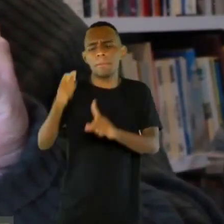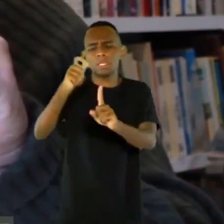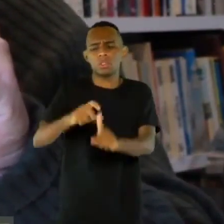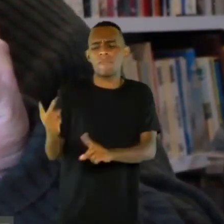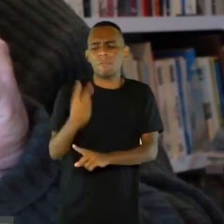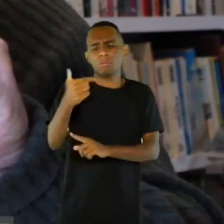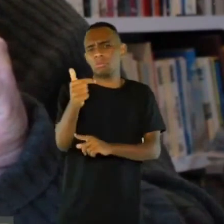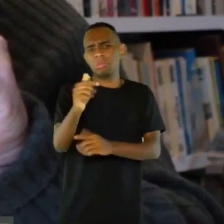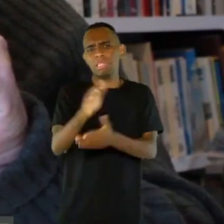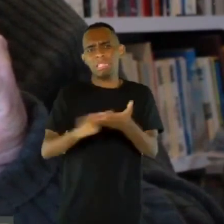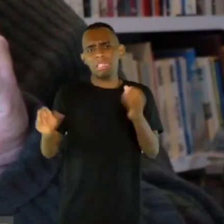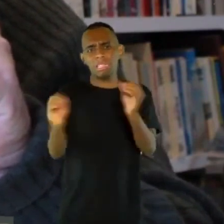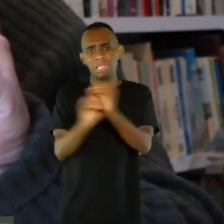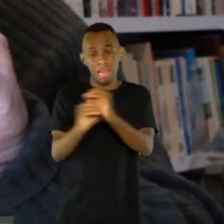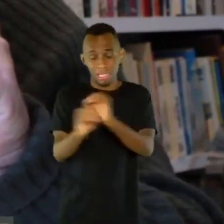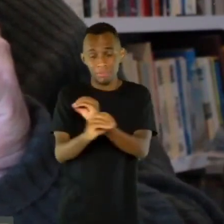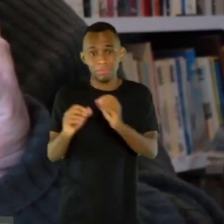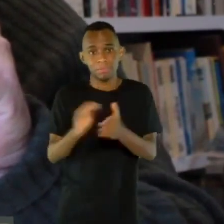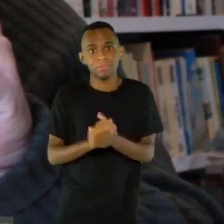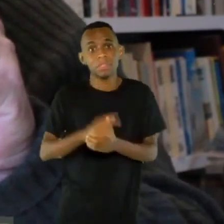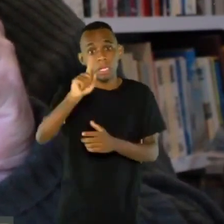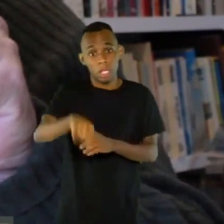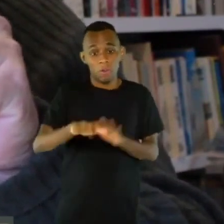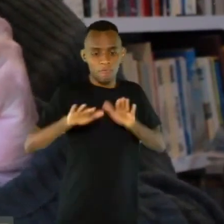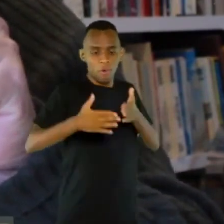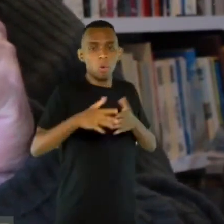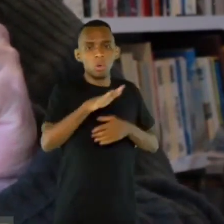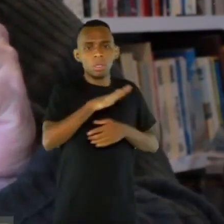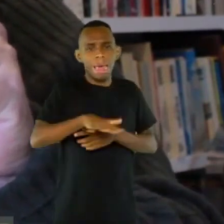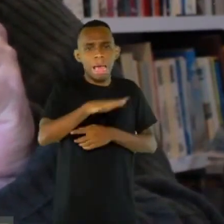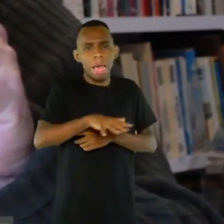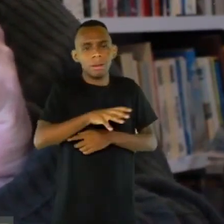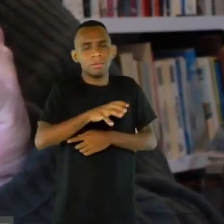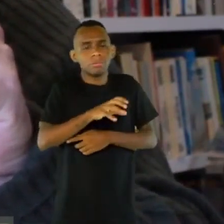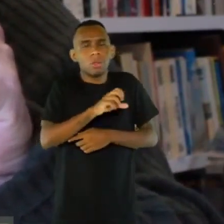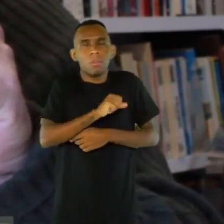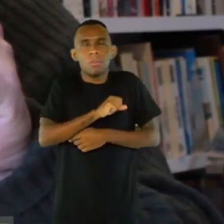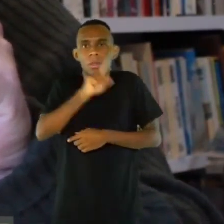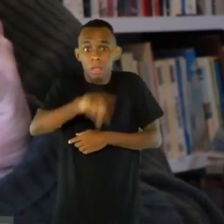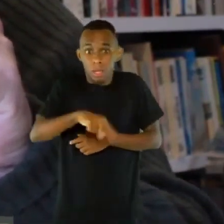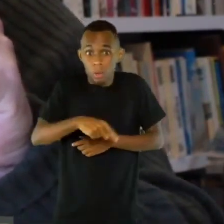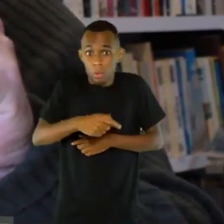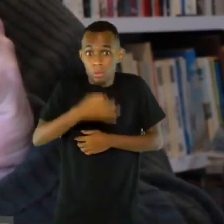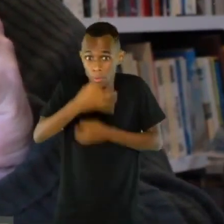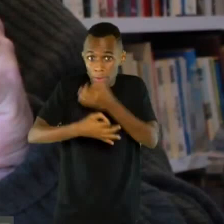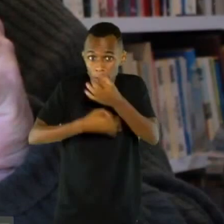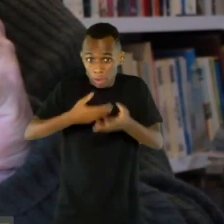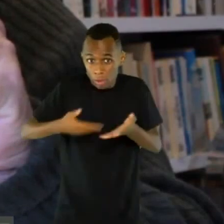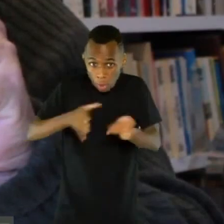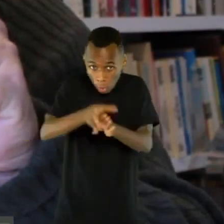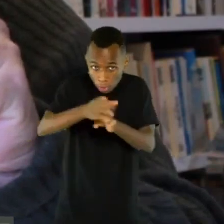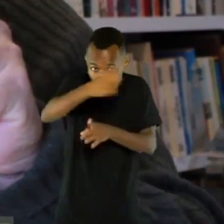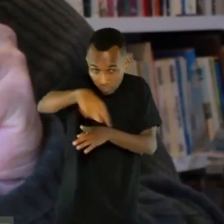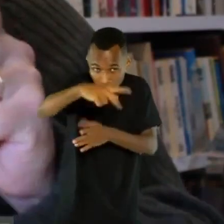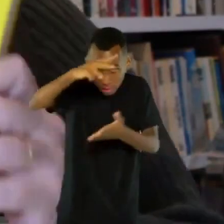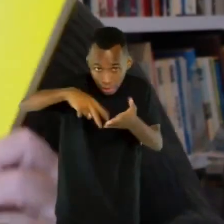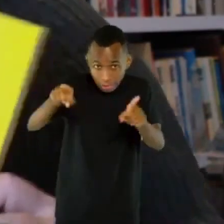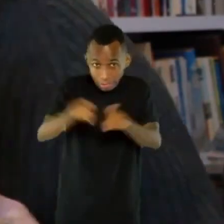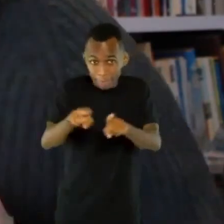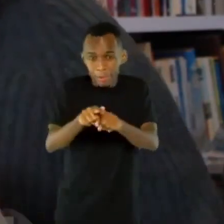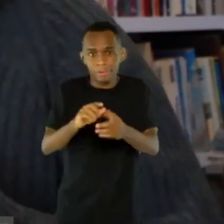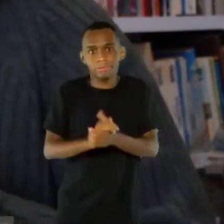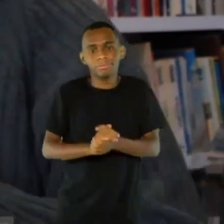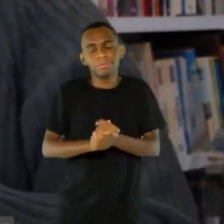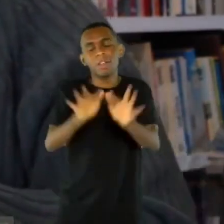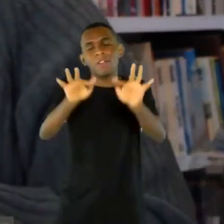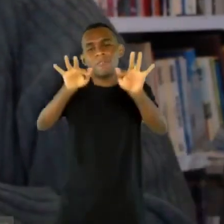Leia Brasil, um romance sensacional que eu indico muito. Bem, vamos